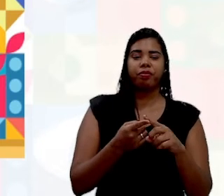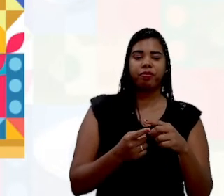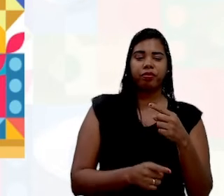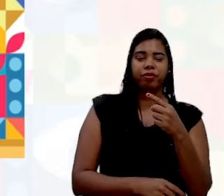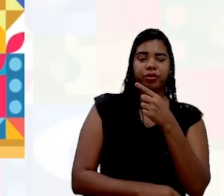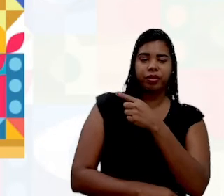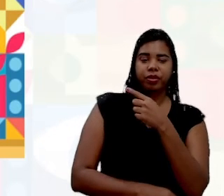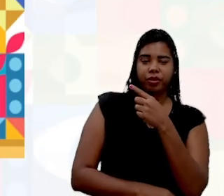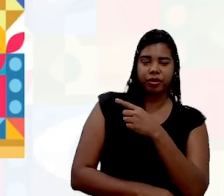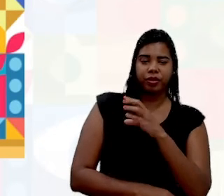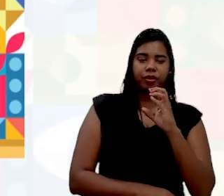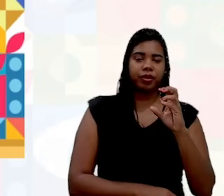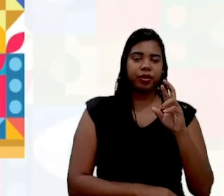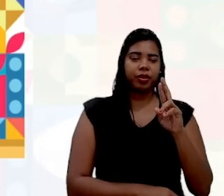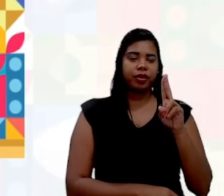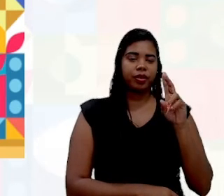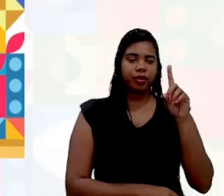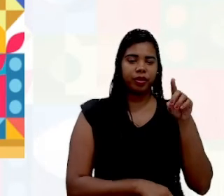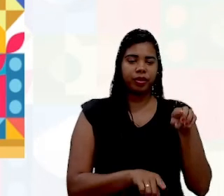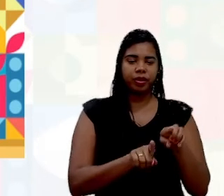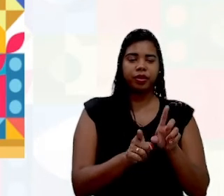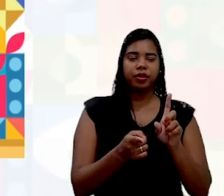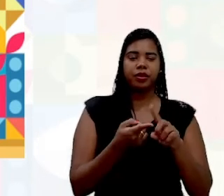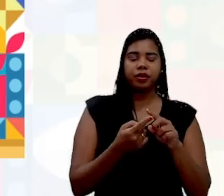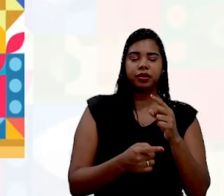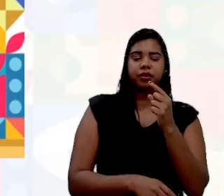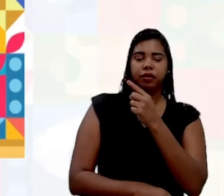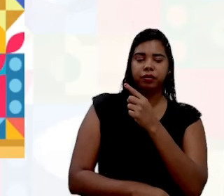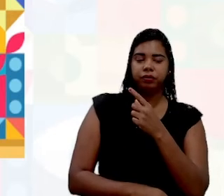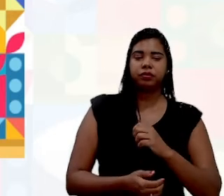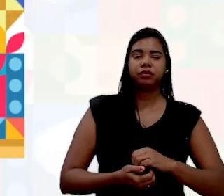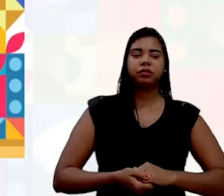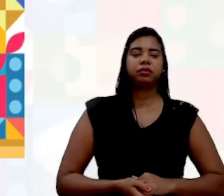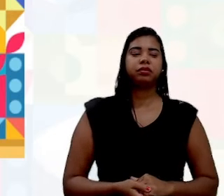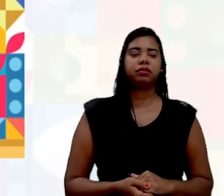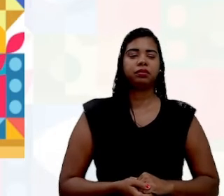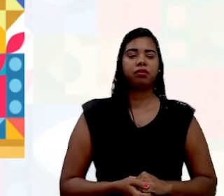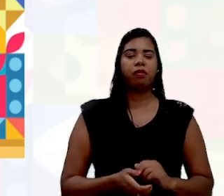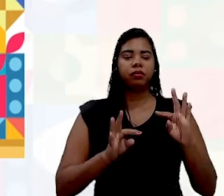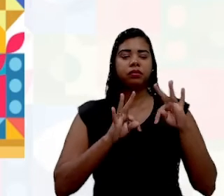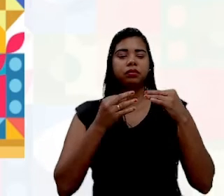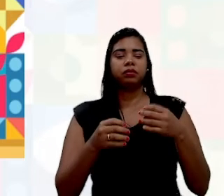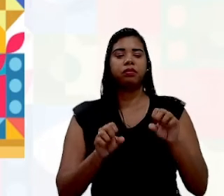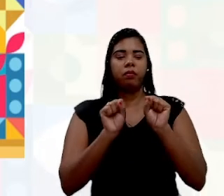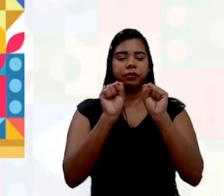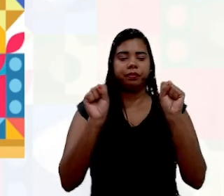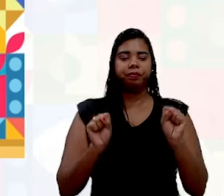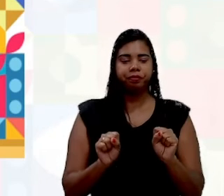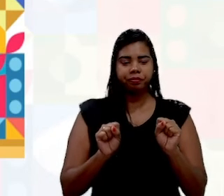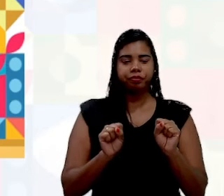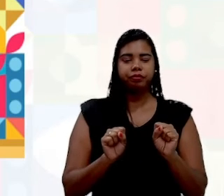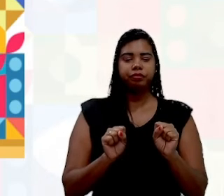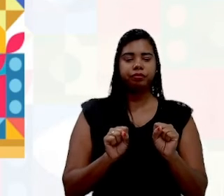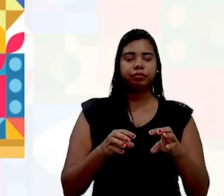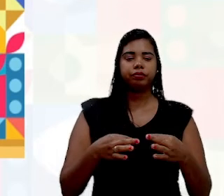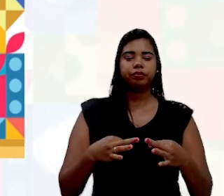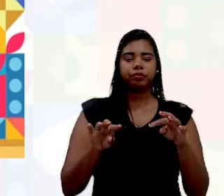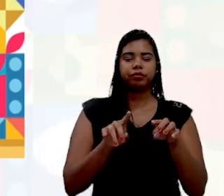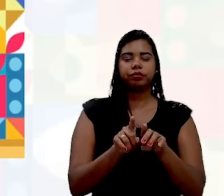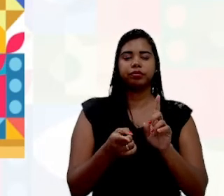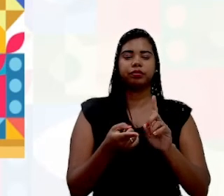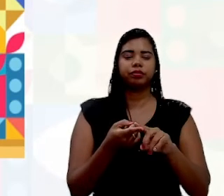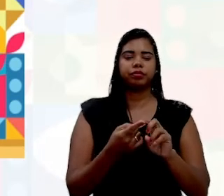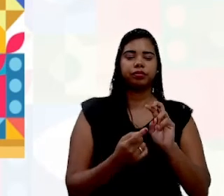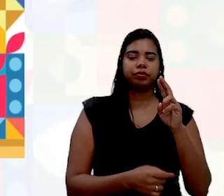atualização, e D de delete. Então, essa parte do CRUD, gente, ela é básica em todos os sistemas web, né, independente de ser Django